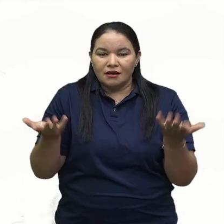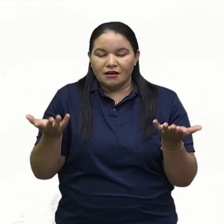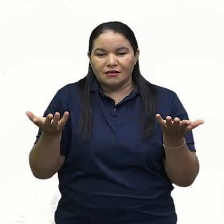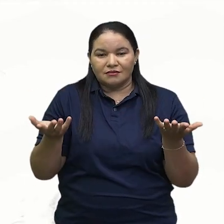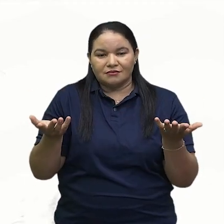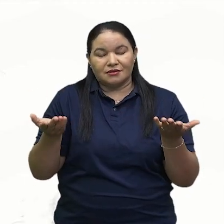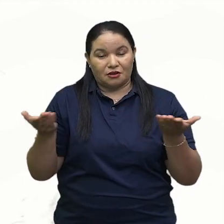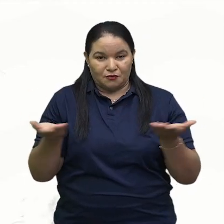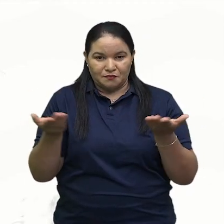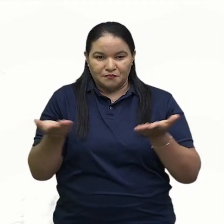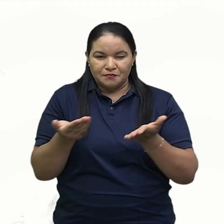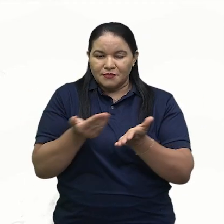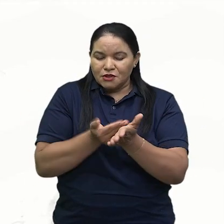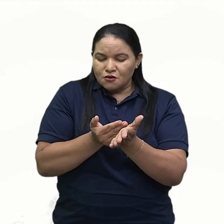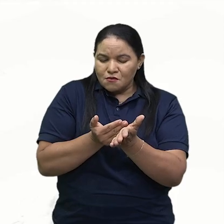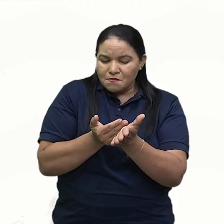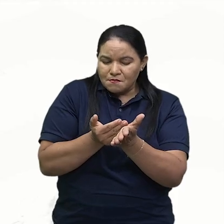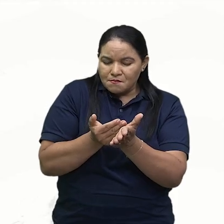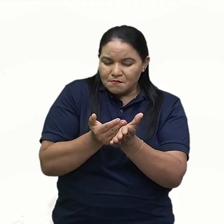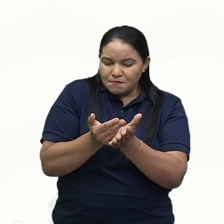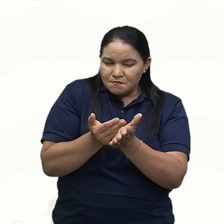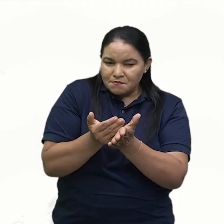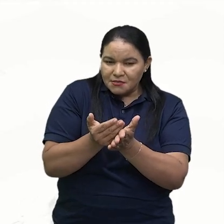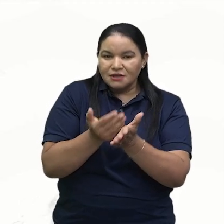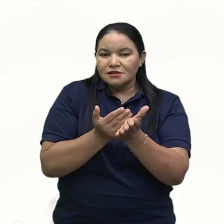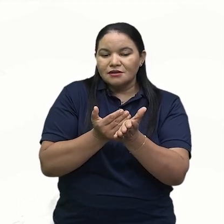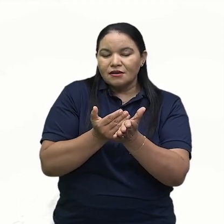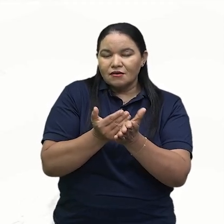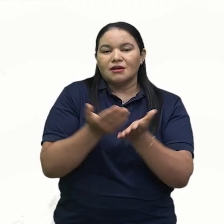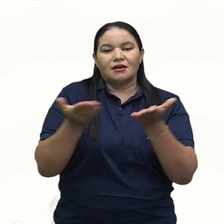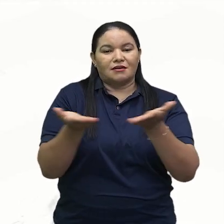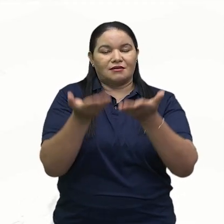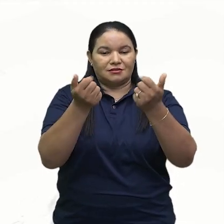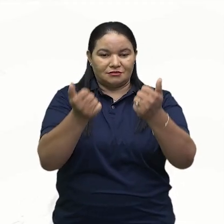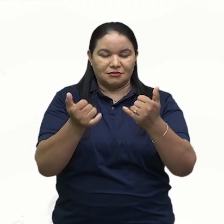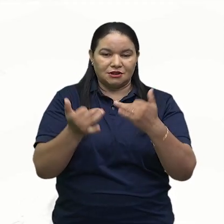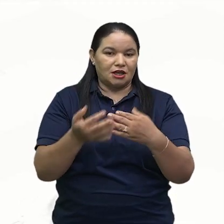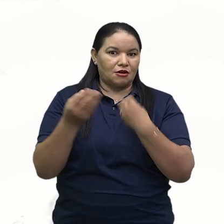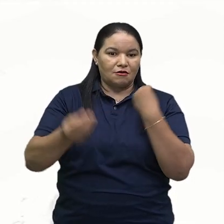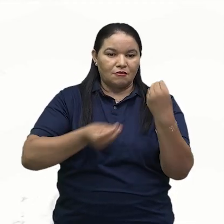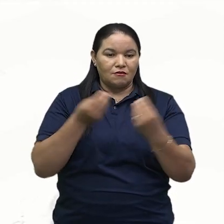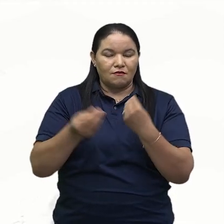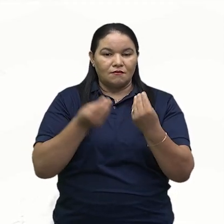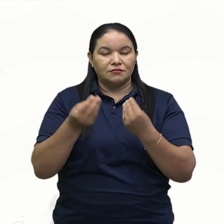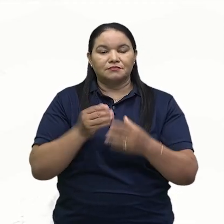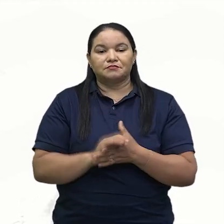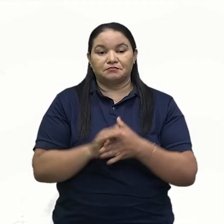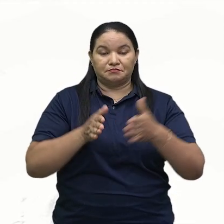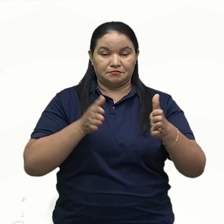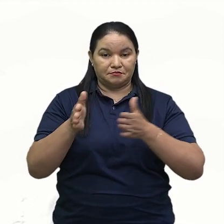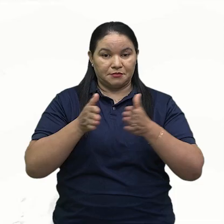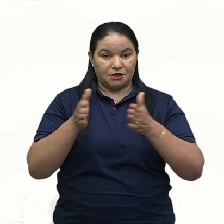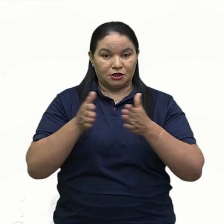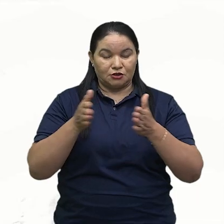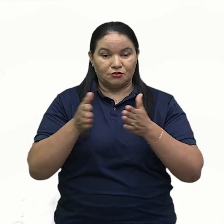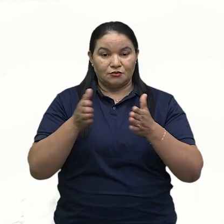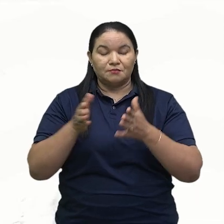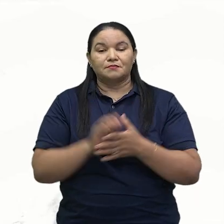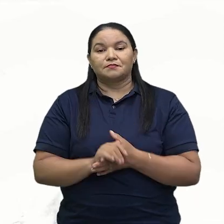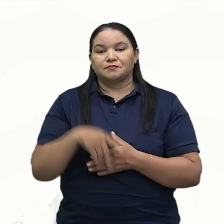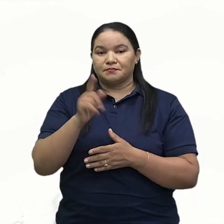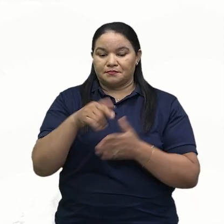a gênese, o comecinho da globalização, como tendo ocorrido lá durante as